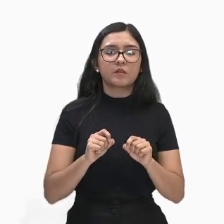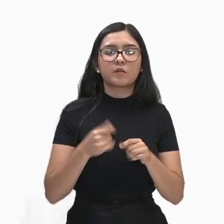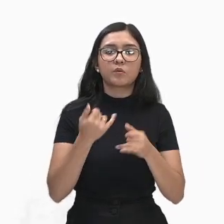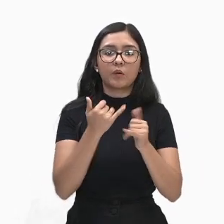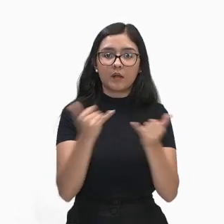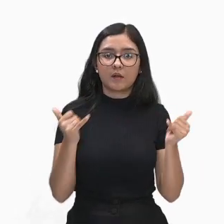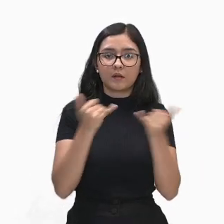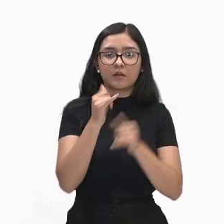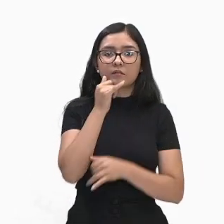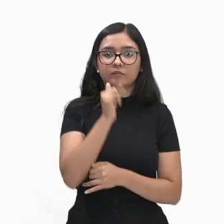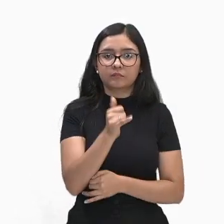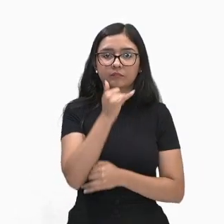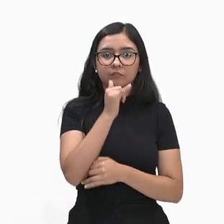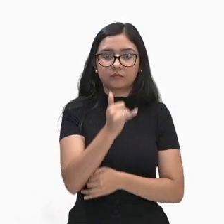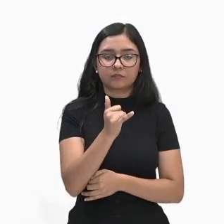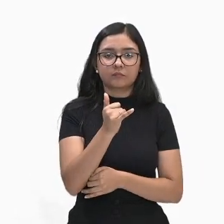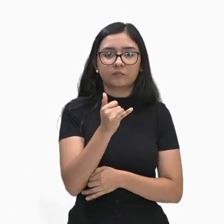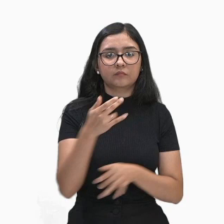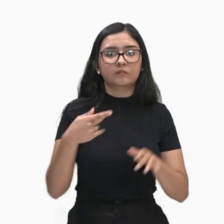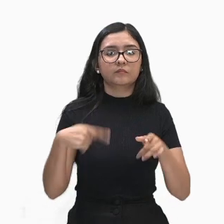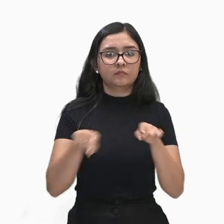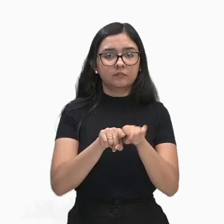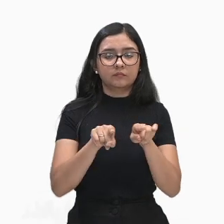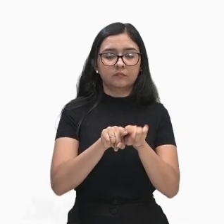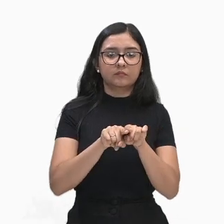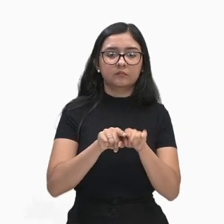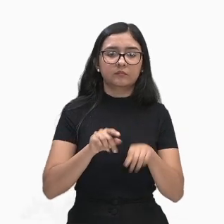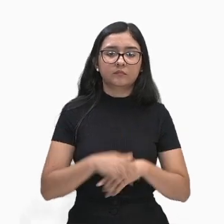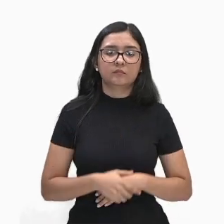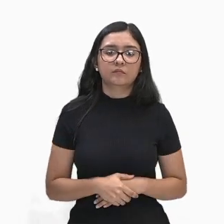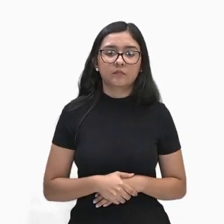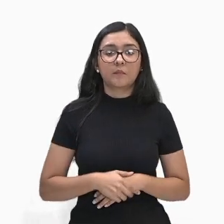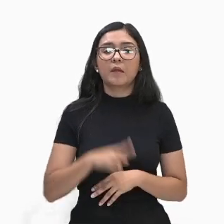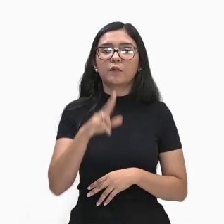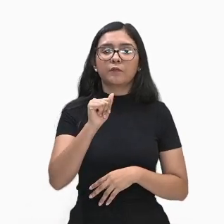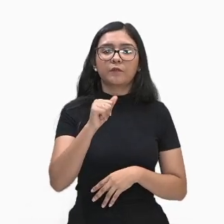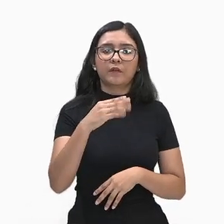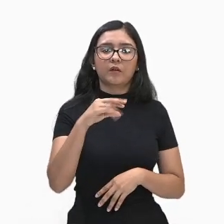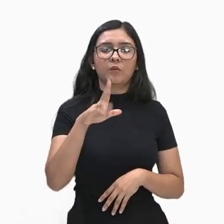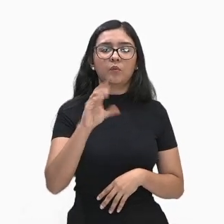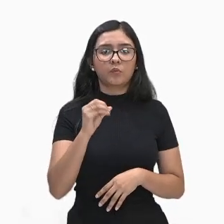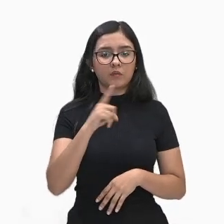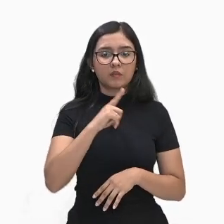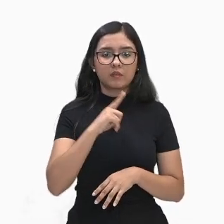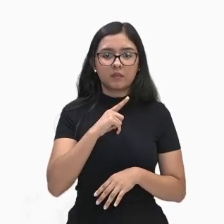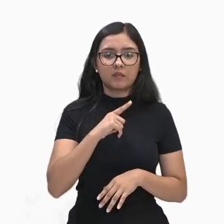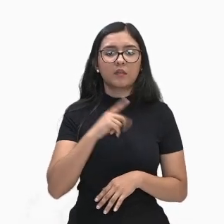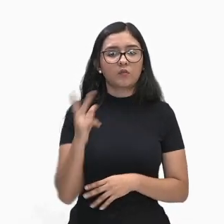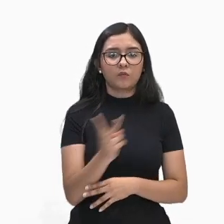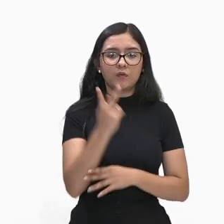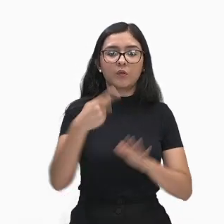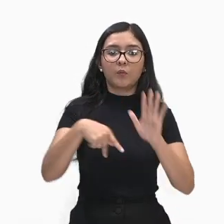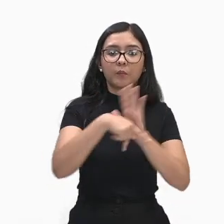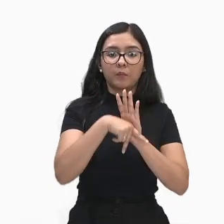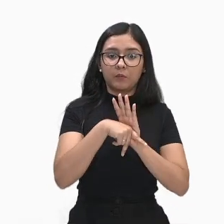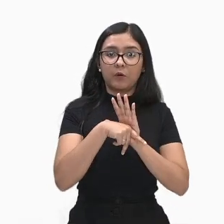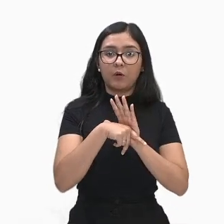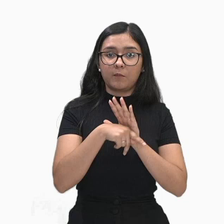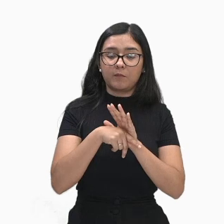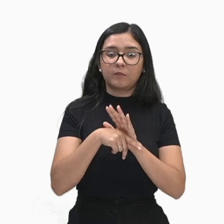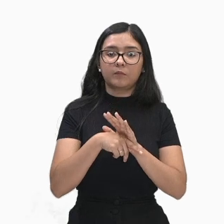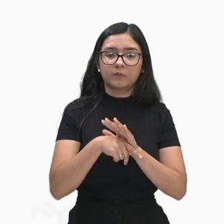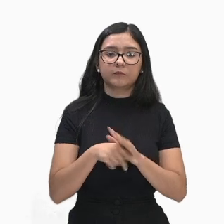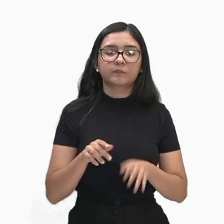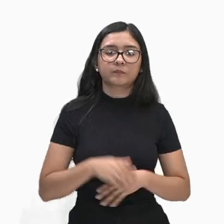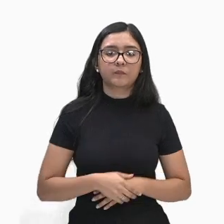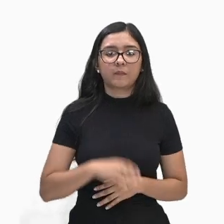estão inseridas. Para o meio vácuo, ela tem esse valor aqui constante, 9 vezes 10 a